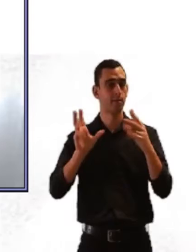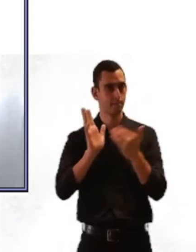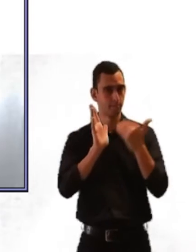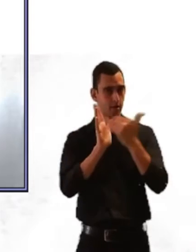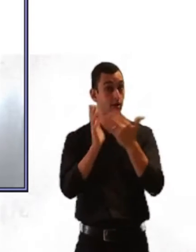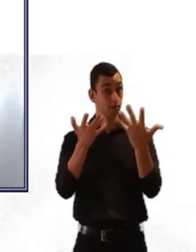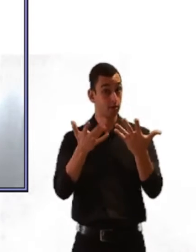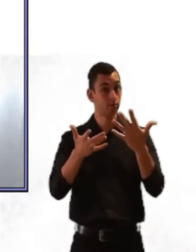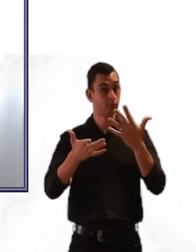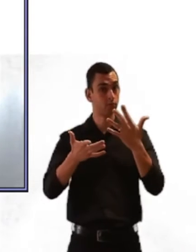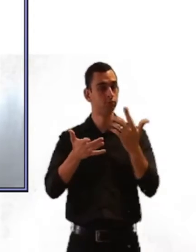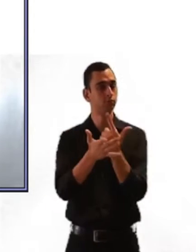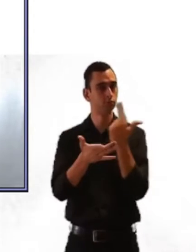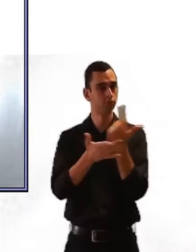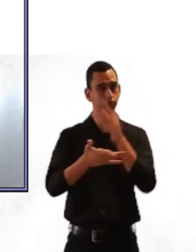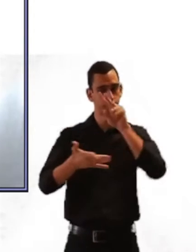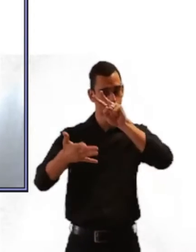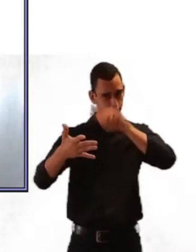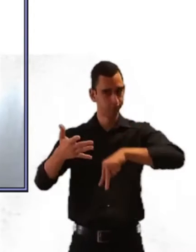pena a leitura dessa obra.